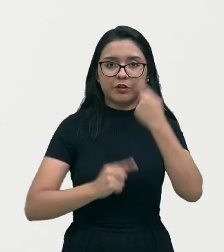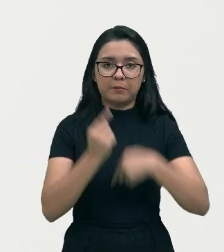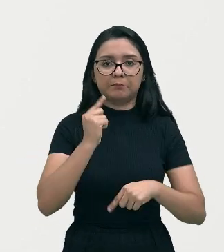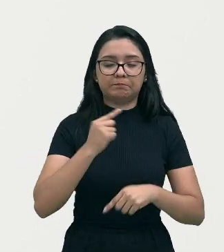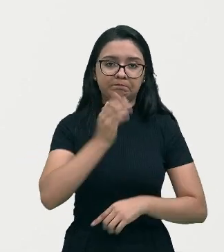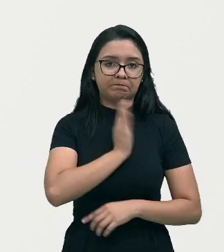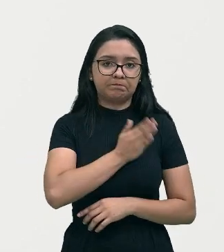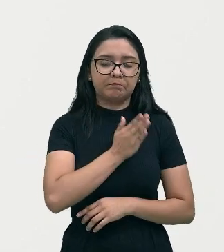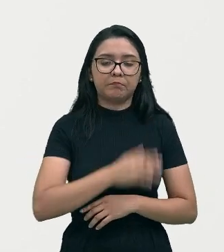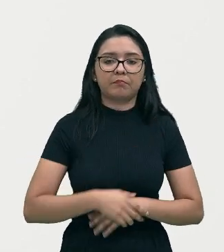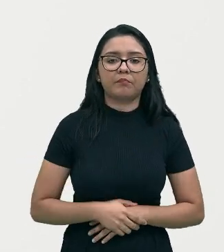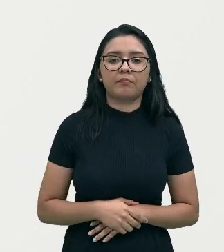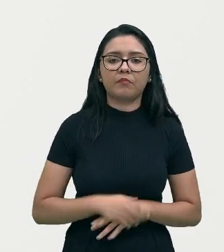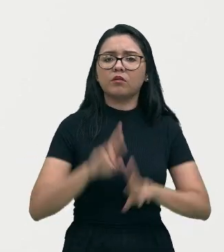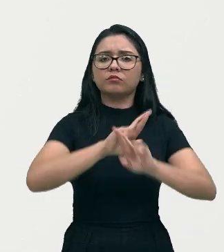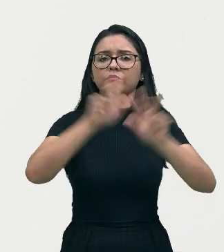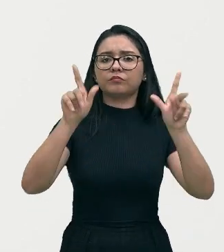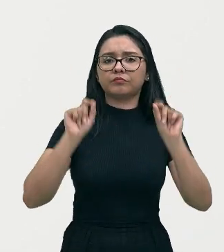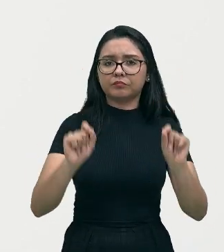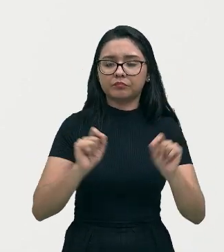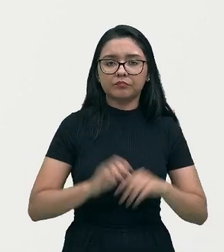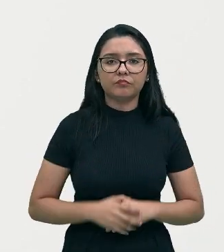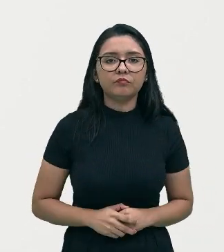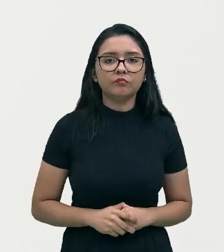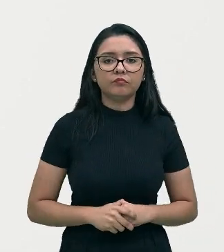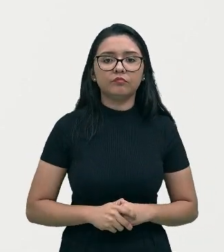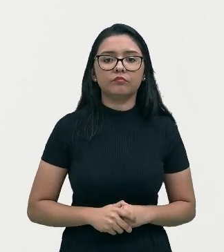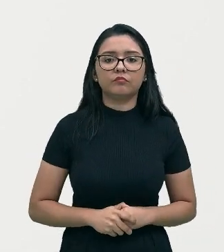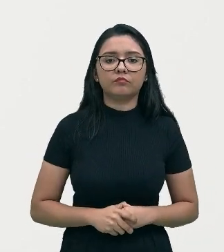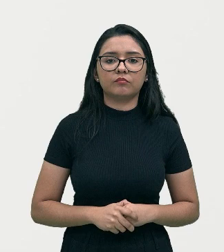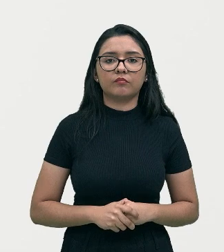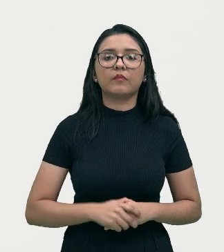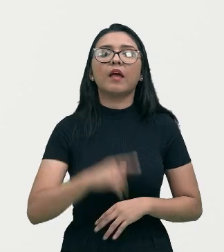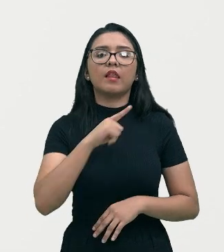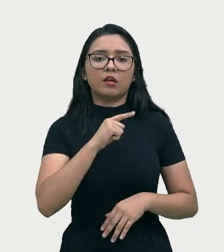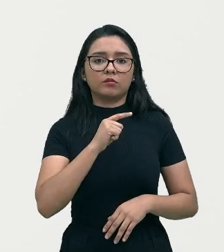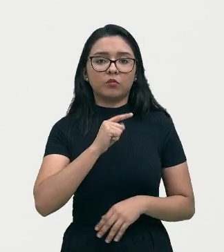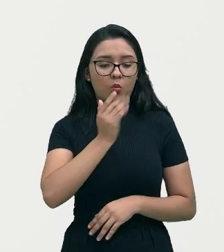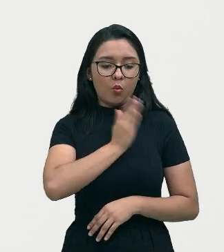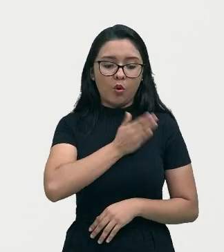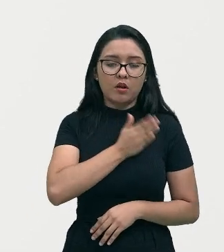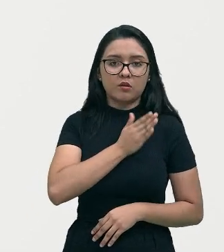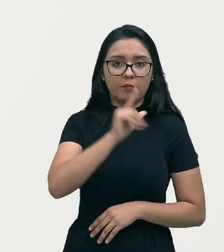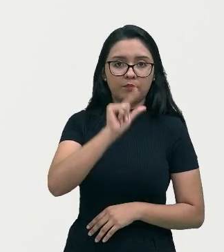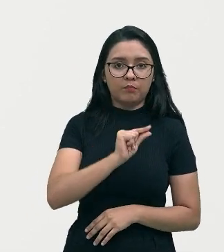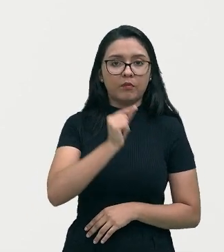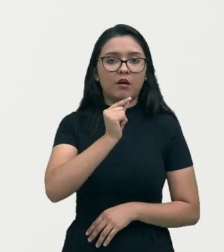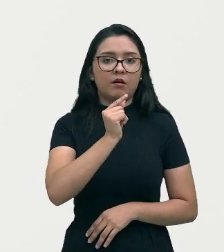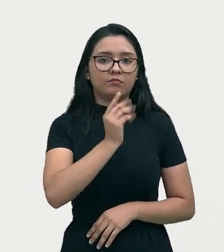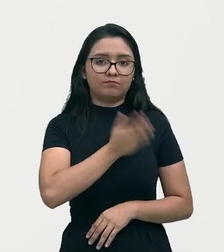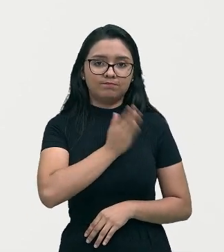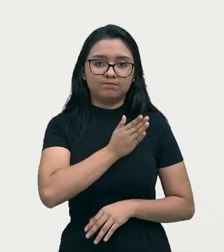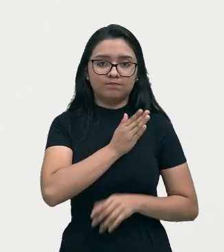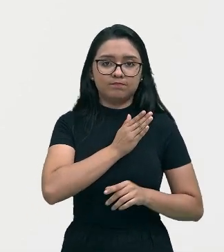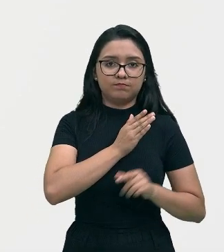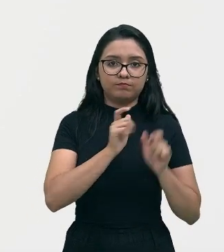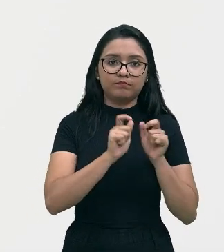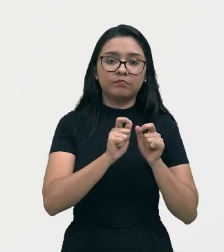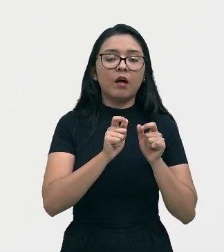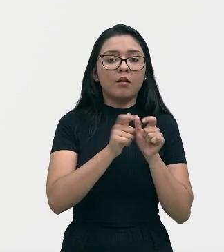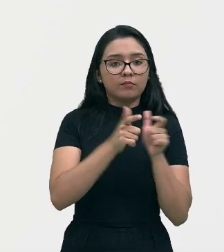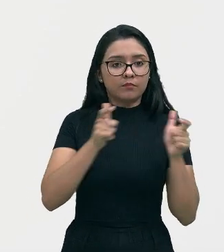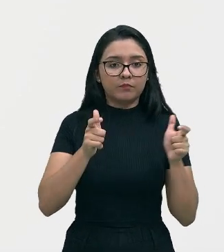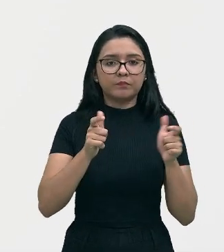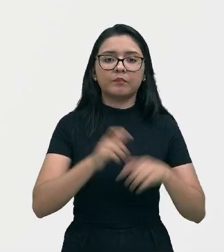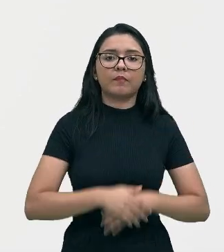E aí a gente vai diferenciar a circulação em pequena circulação e grande circulação, tá? A pequena